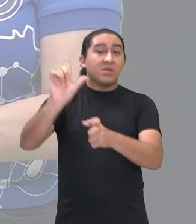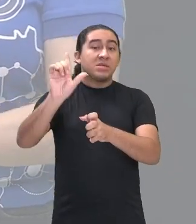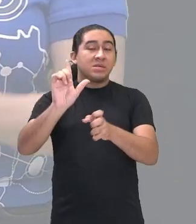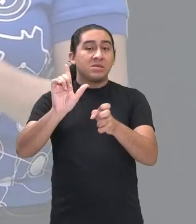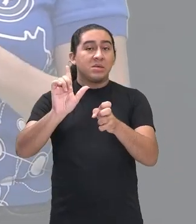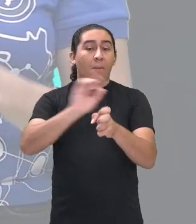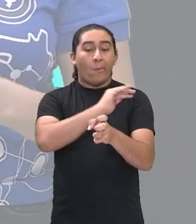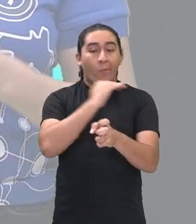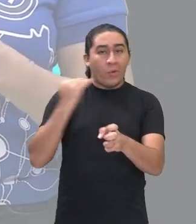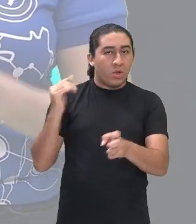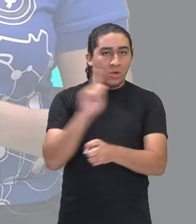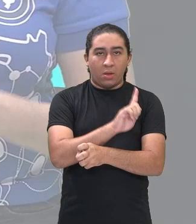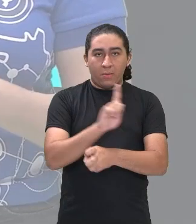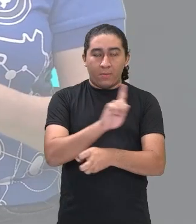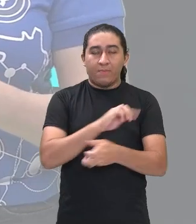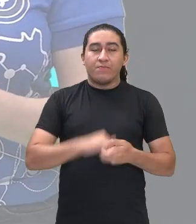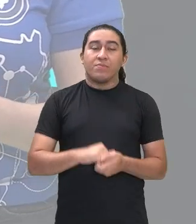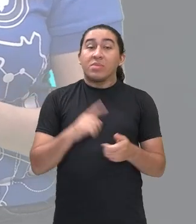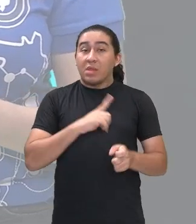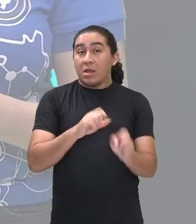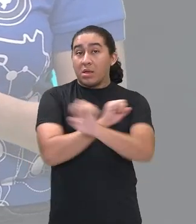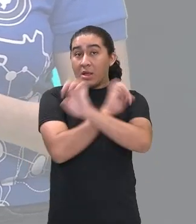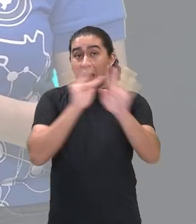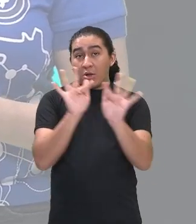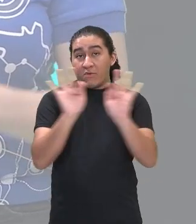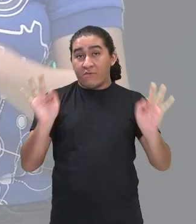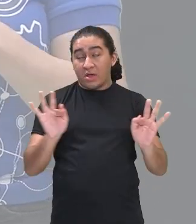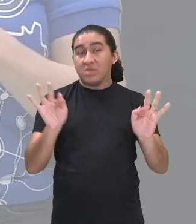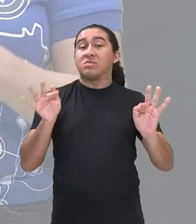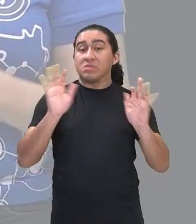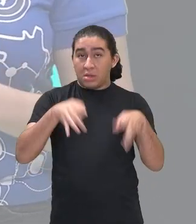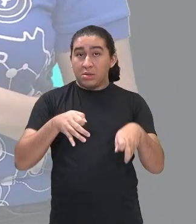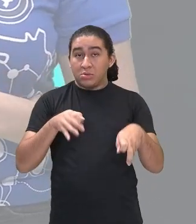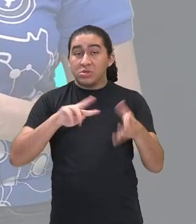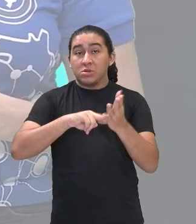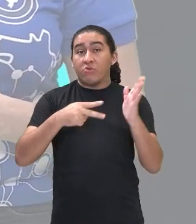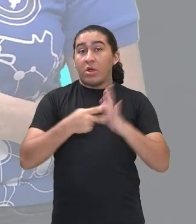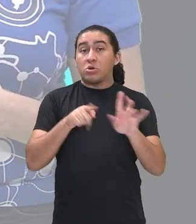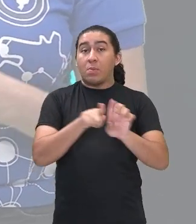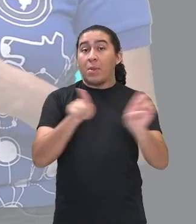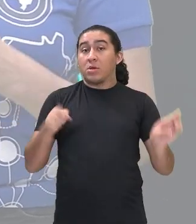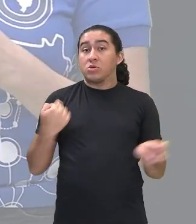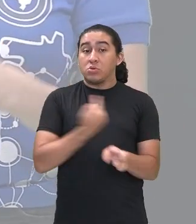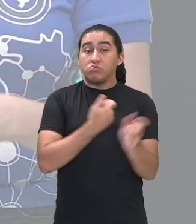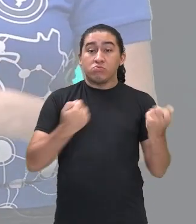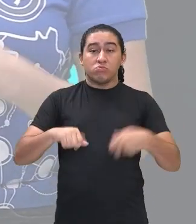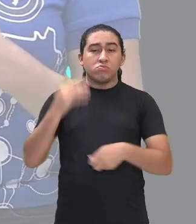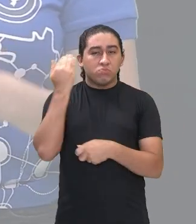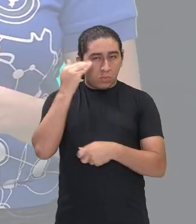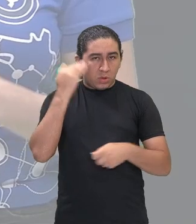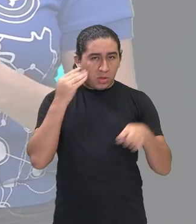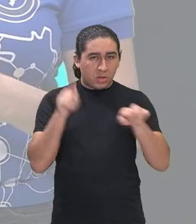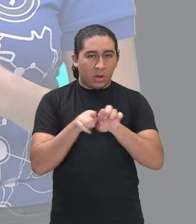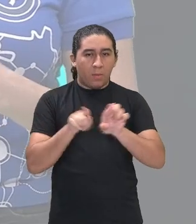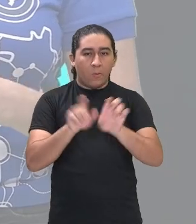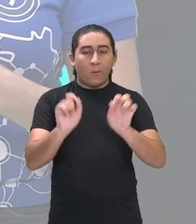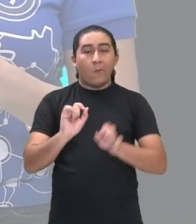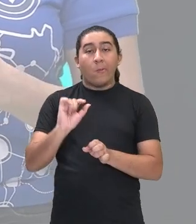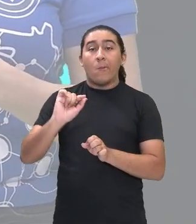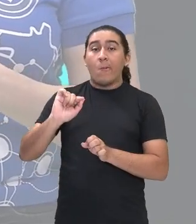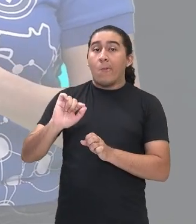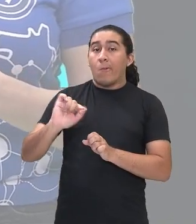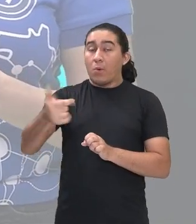morrer. Está bem claro e bem óbvio. Mas nós podemos ter